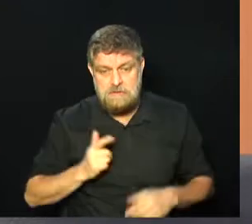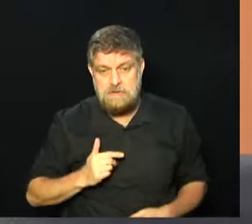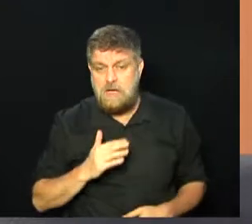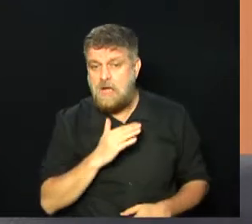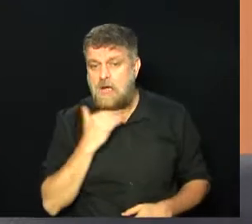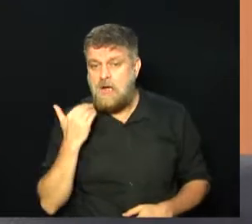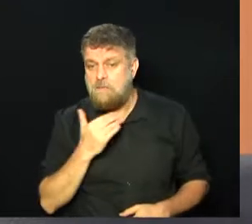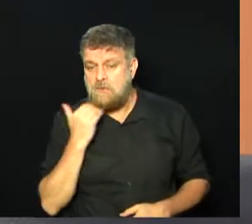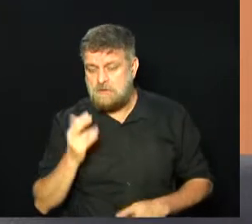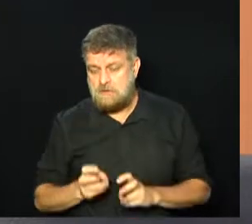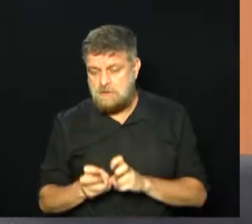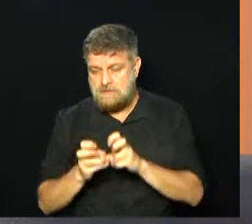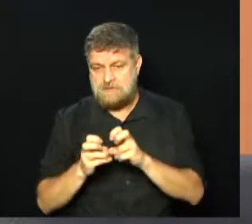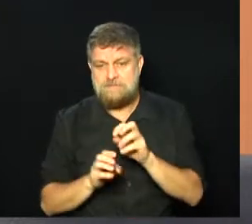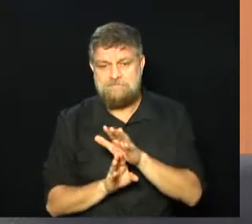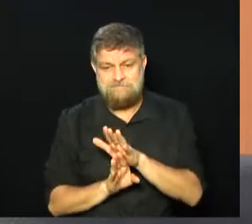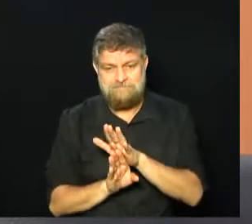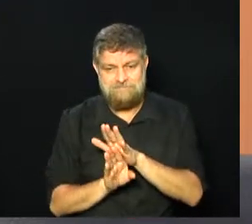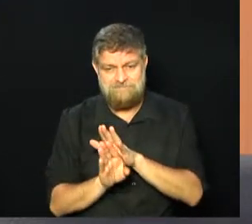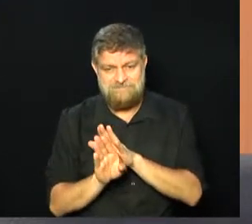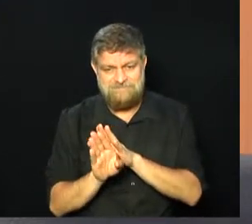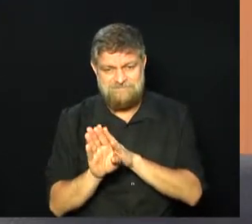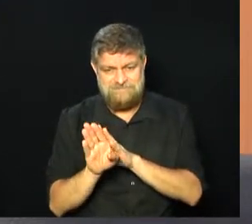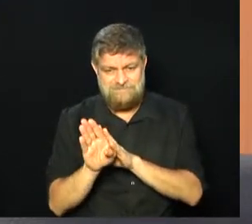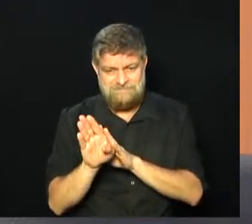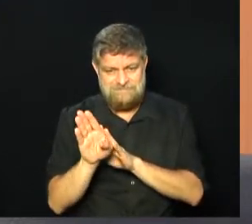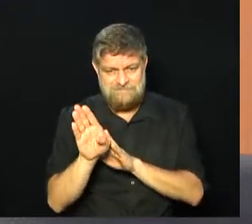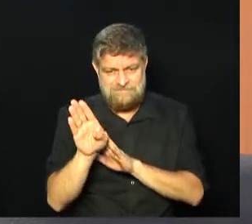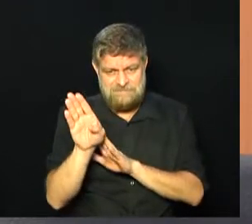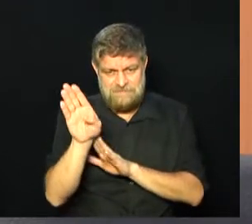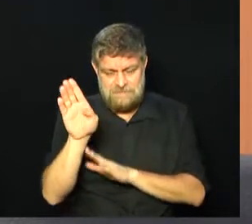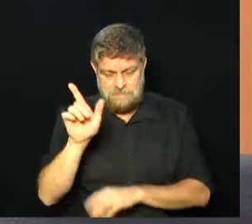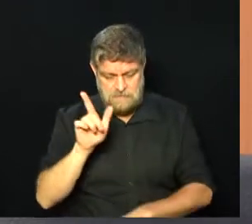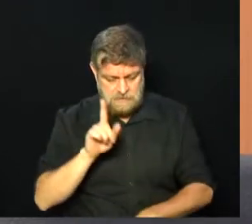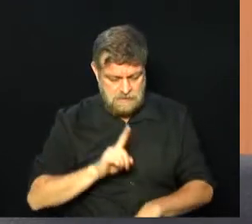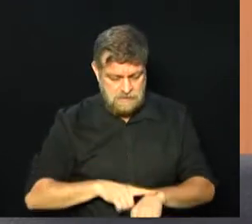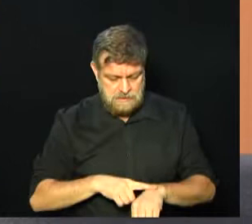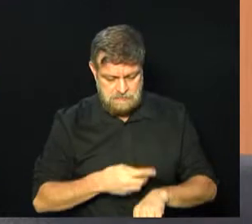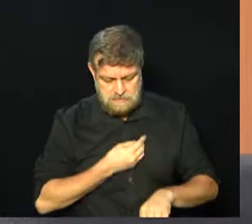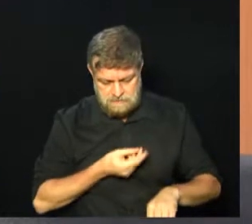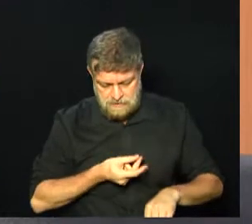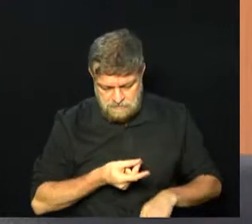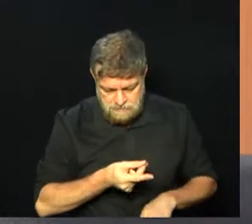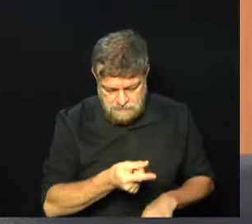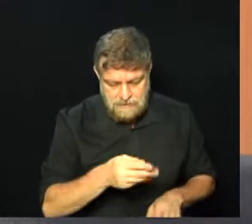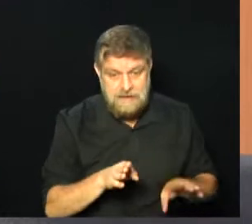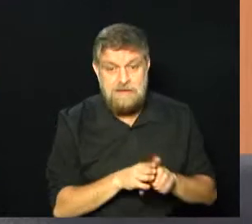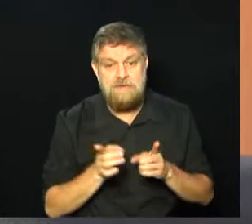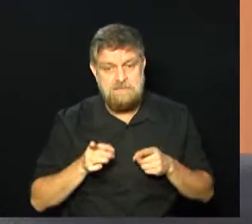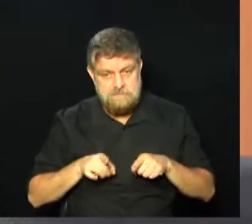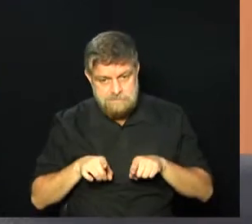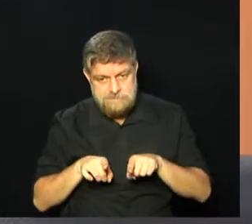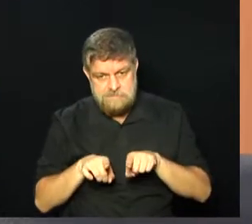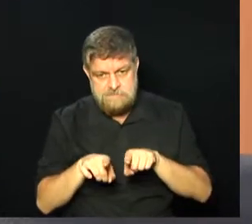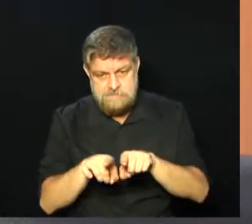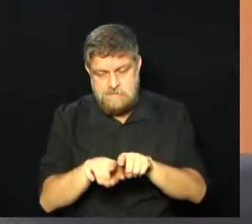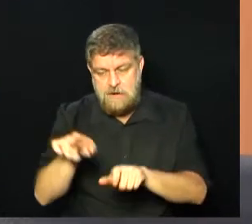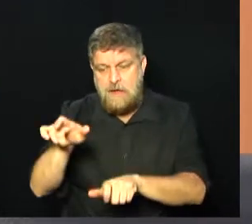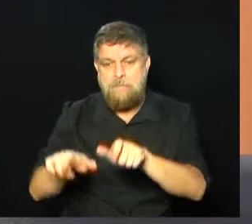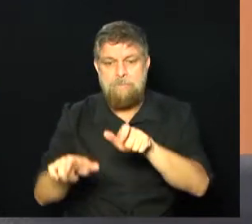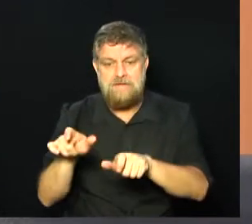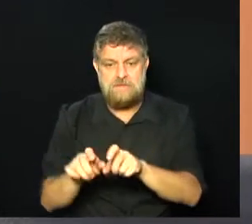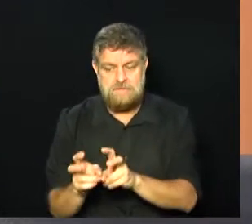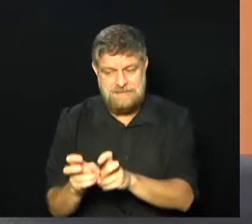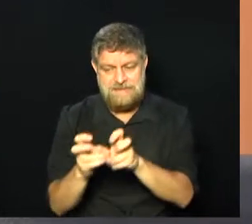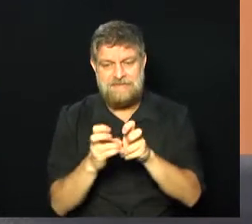têm aumentado, esse aumento da longevidade, da expectativa de vida, tem trazido muito o aumento de incidência